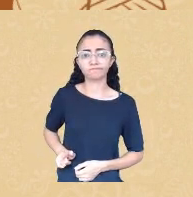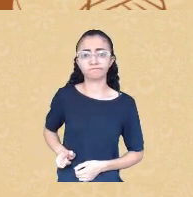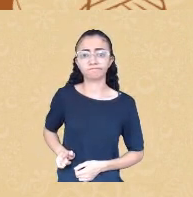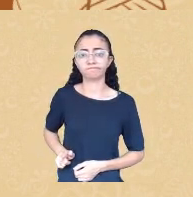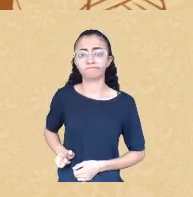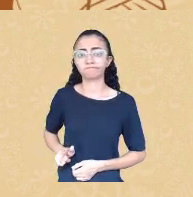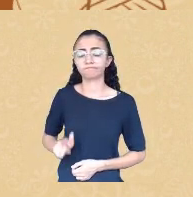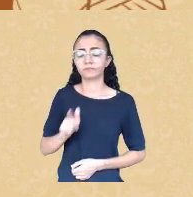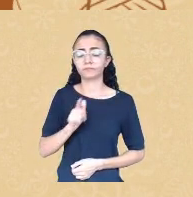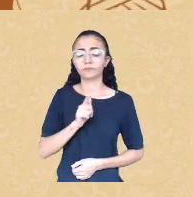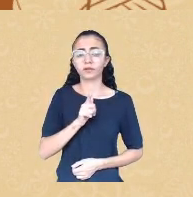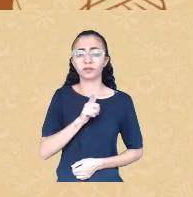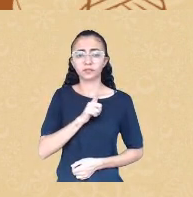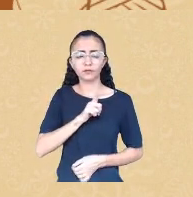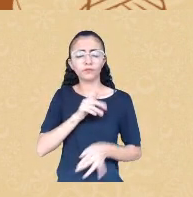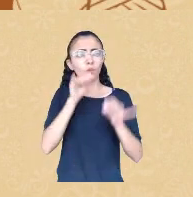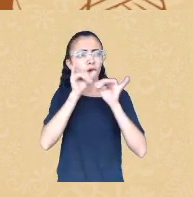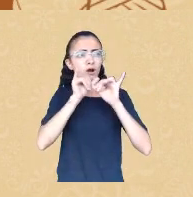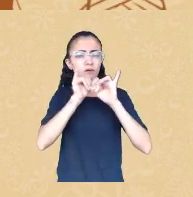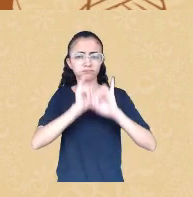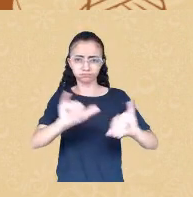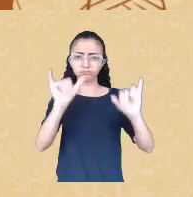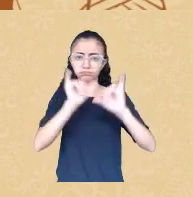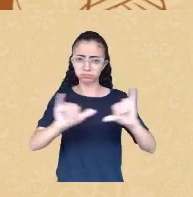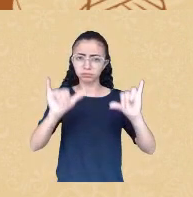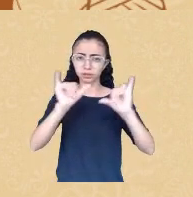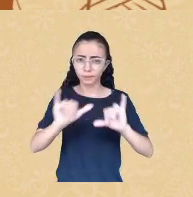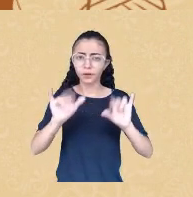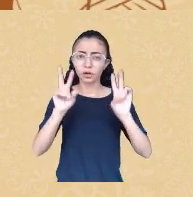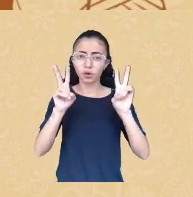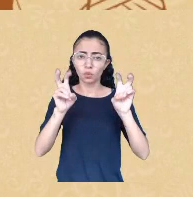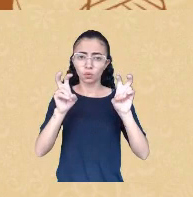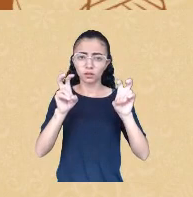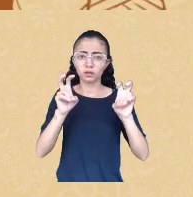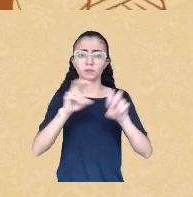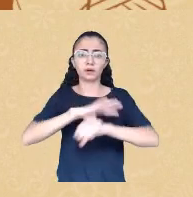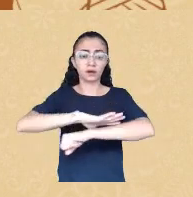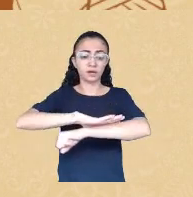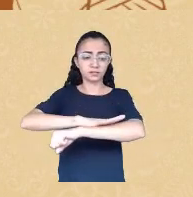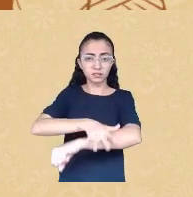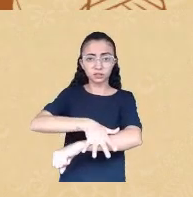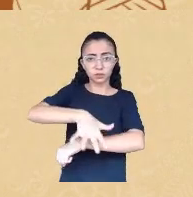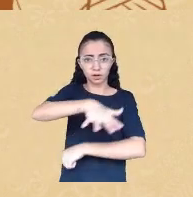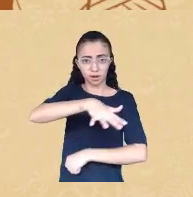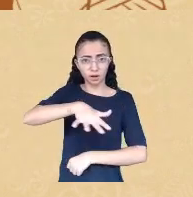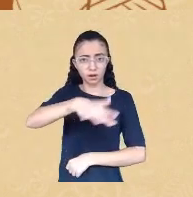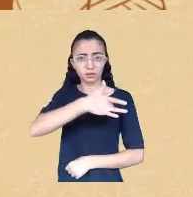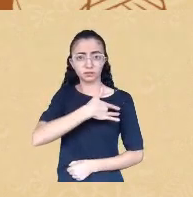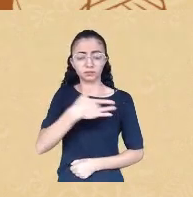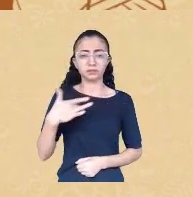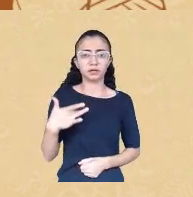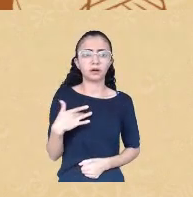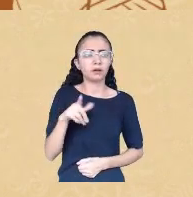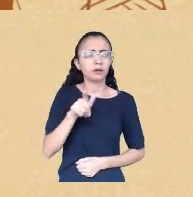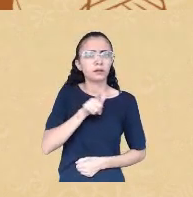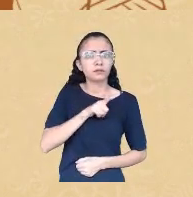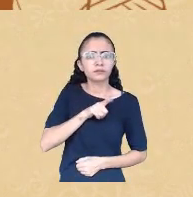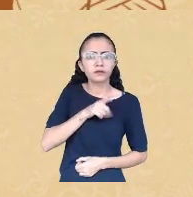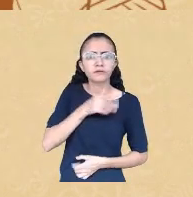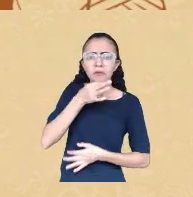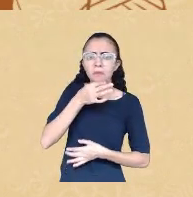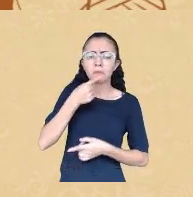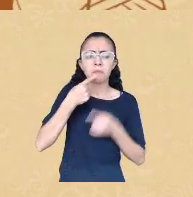Na campanha sobre o racismo na saúde, houve muitas críticas quando se trouxe esse